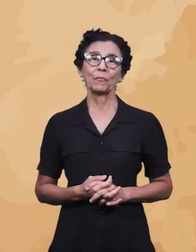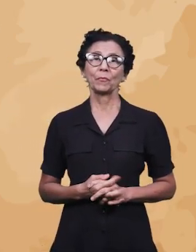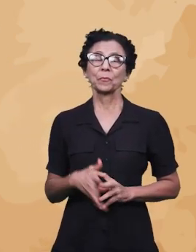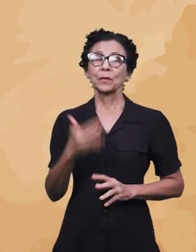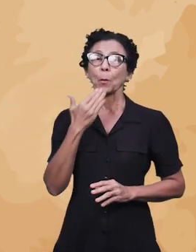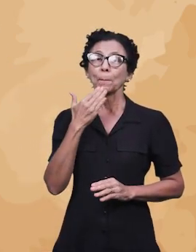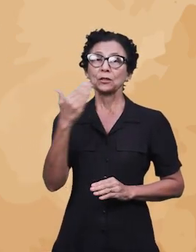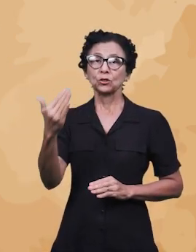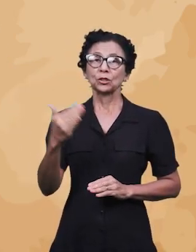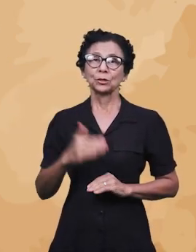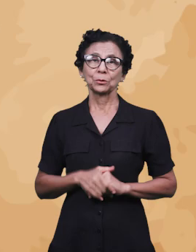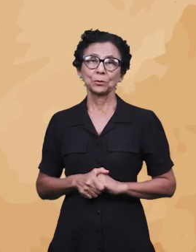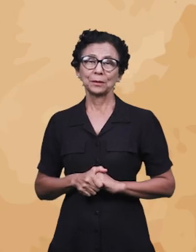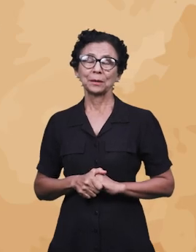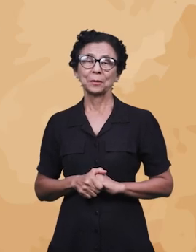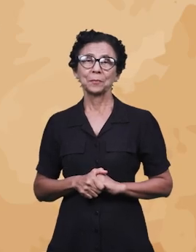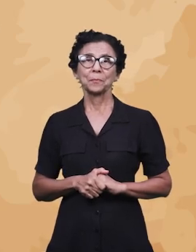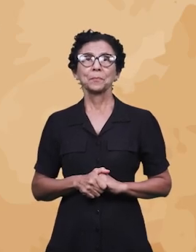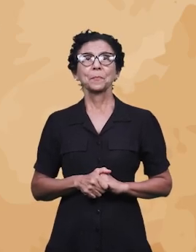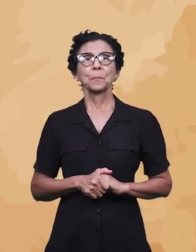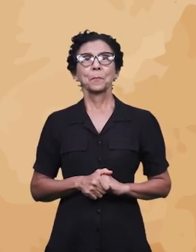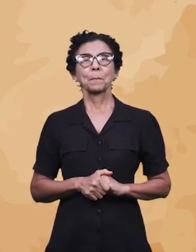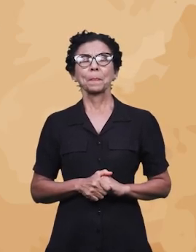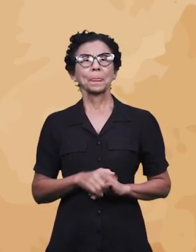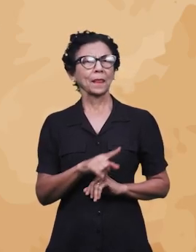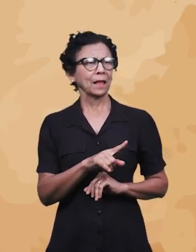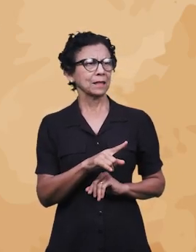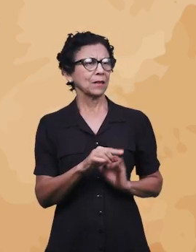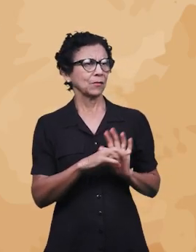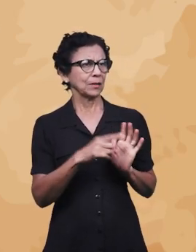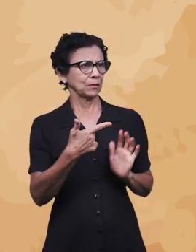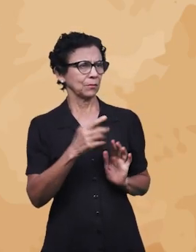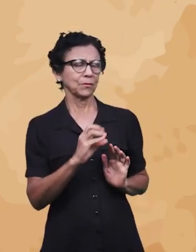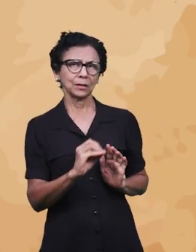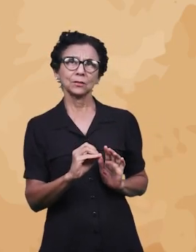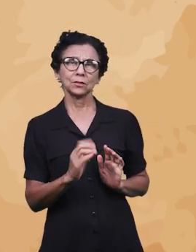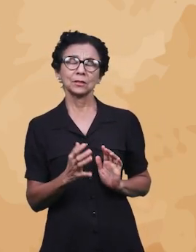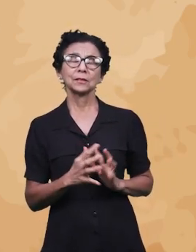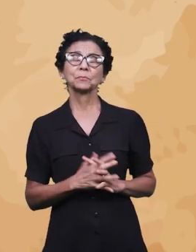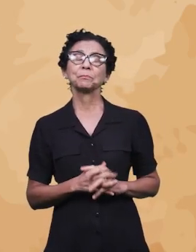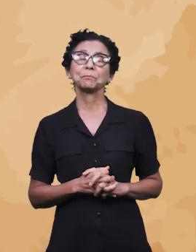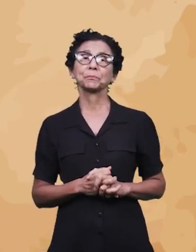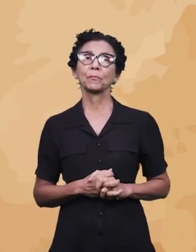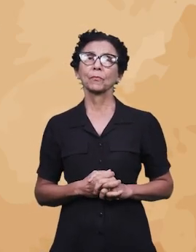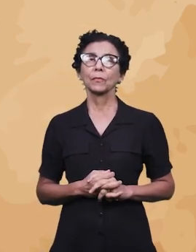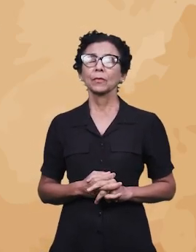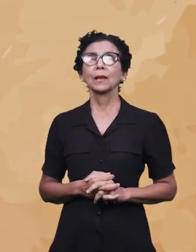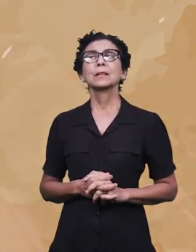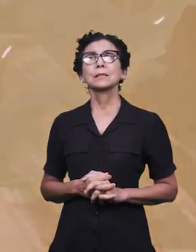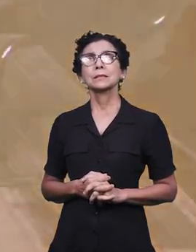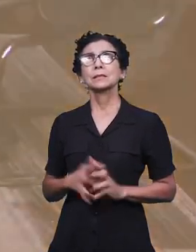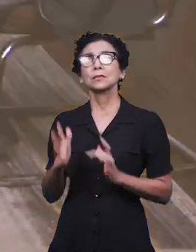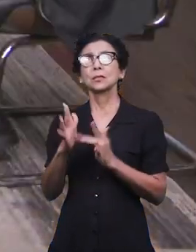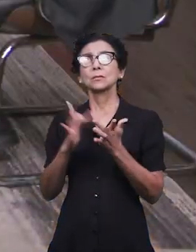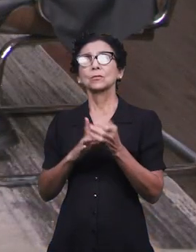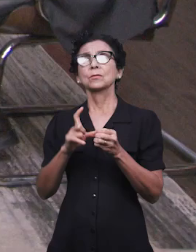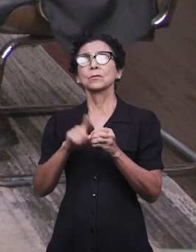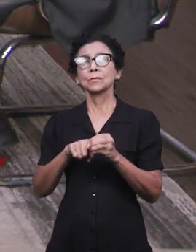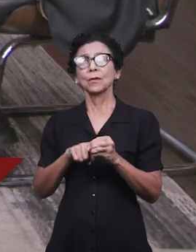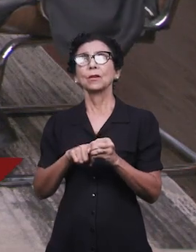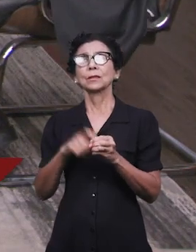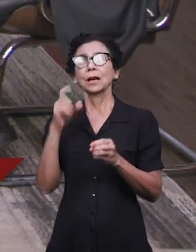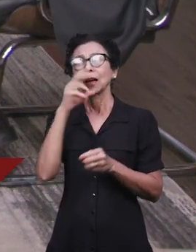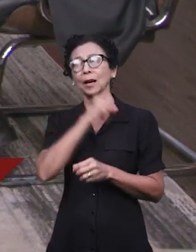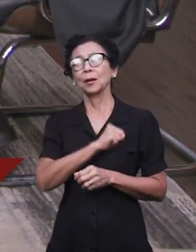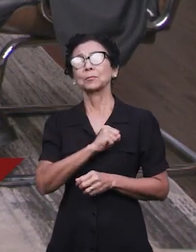esse, né? É esse mesmo. Aquele que testifica, ora vem, Senhor Jesus. Que Bom, bênção. Eu acho que o breve está aí. Esse